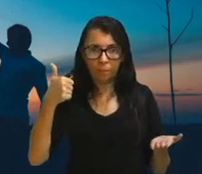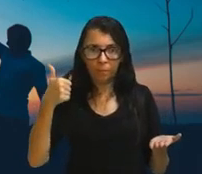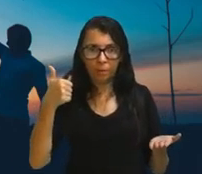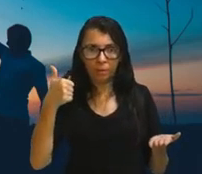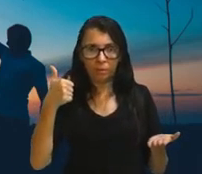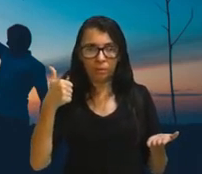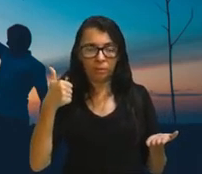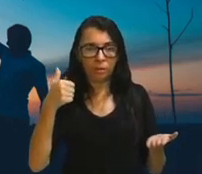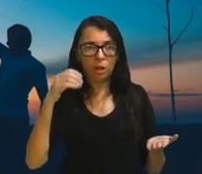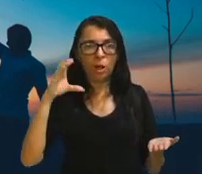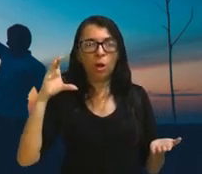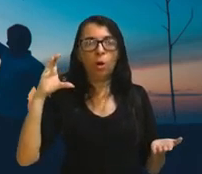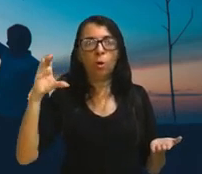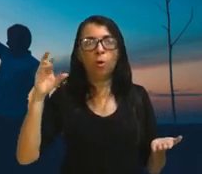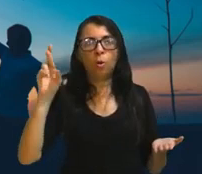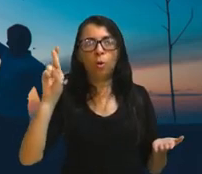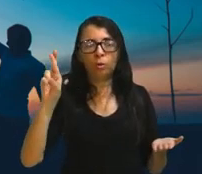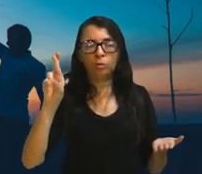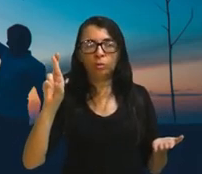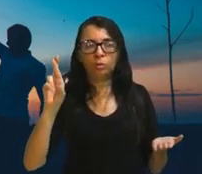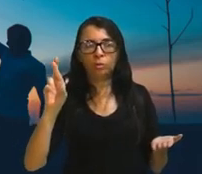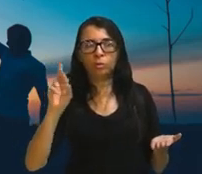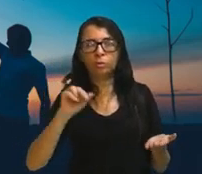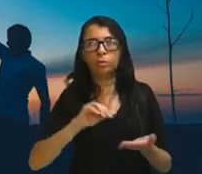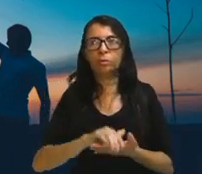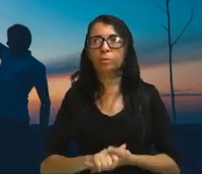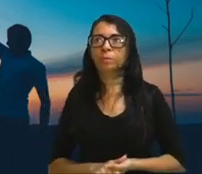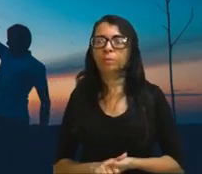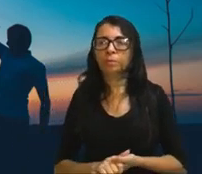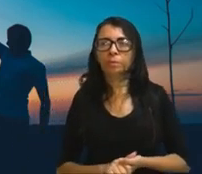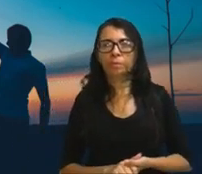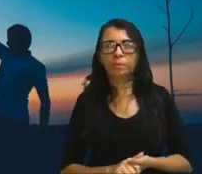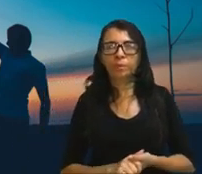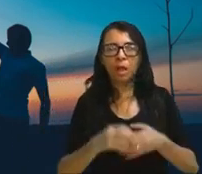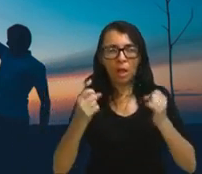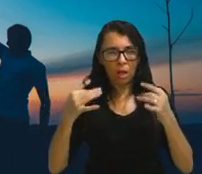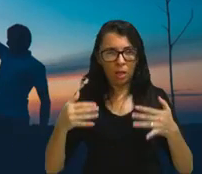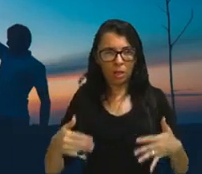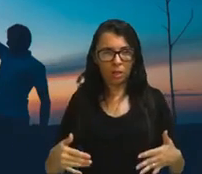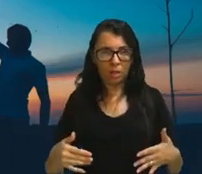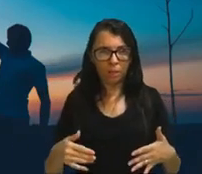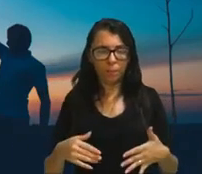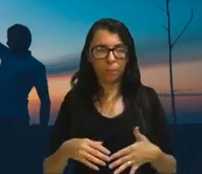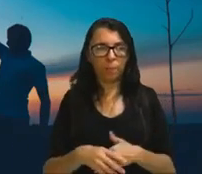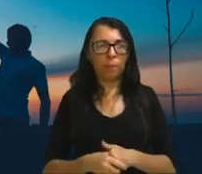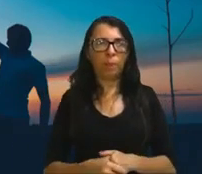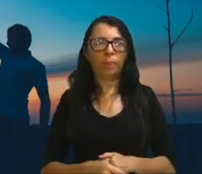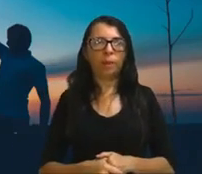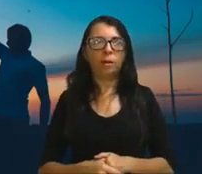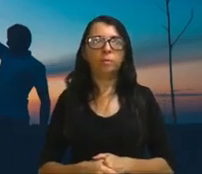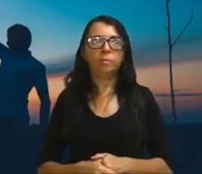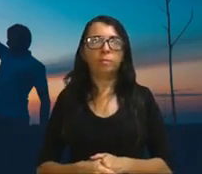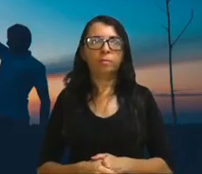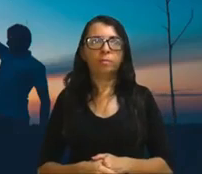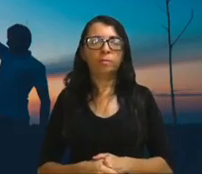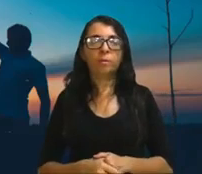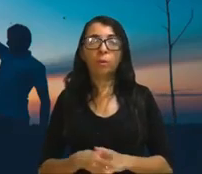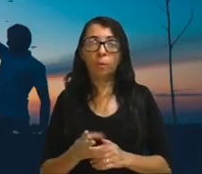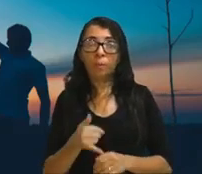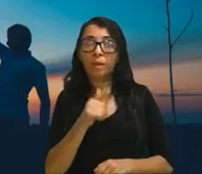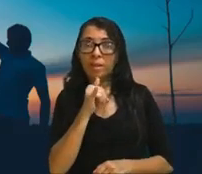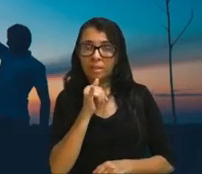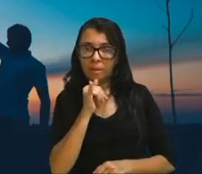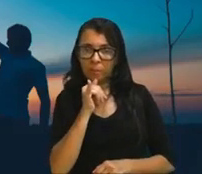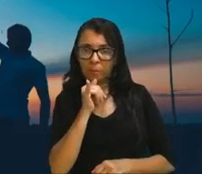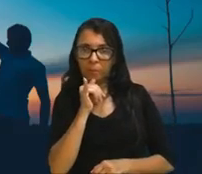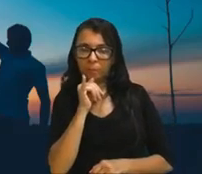é um e tem muitos membros, e todos os membros, sendo muitos, constituem em um só corpo,